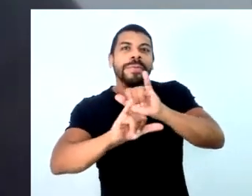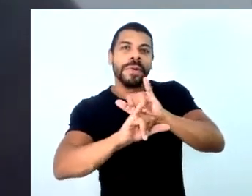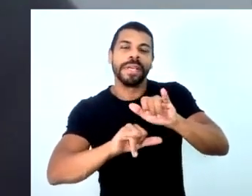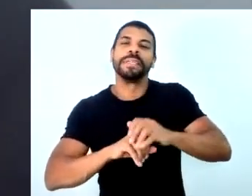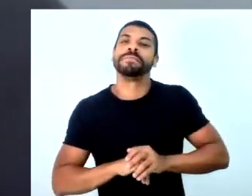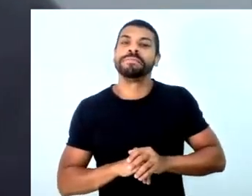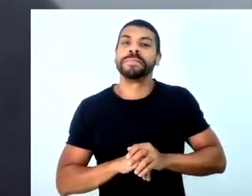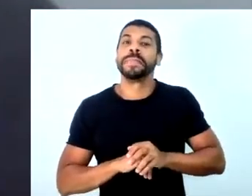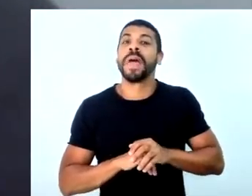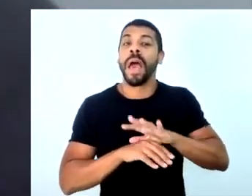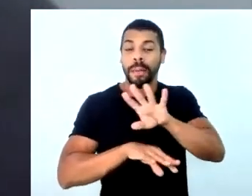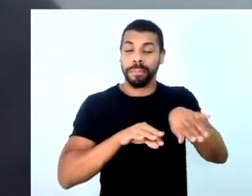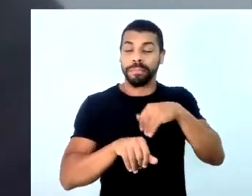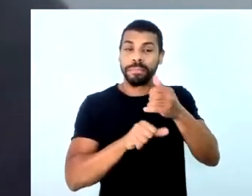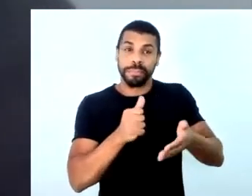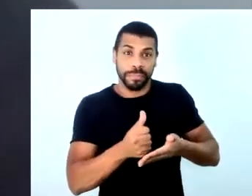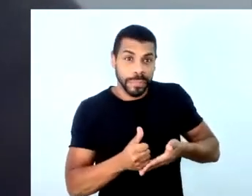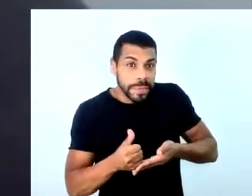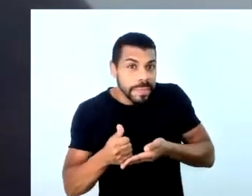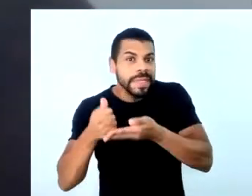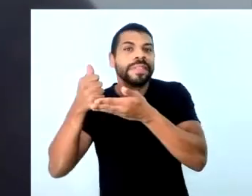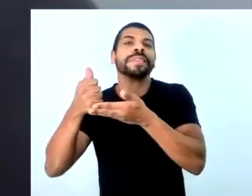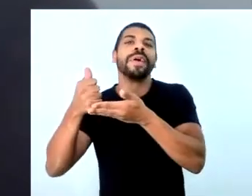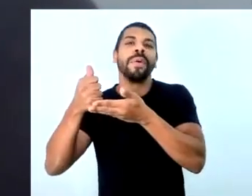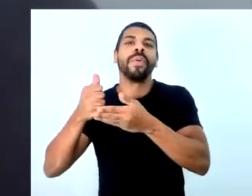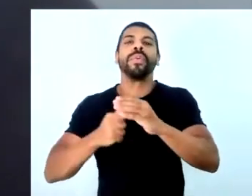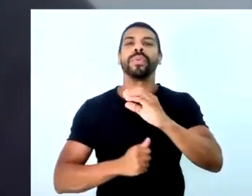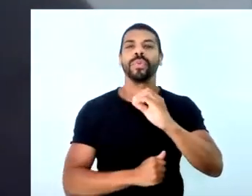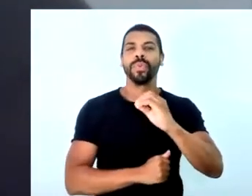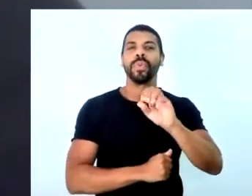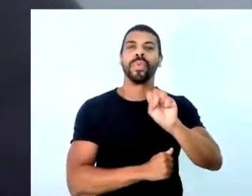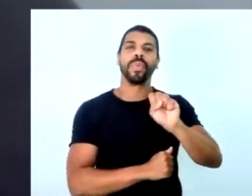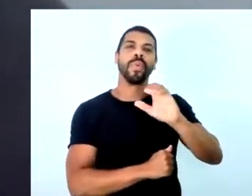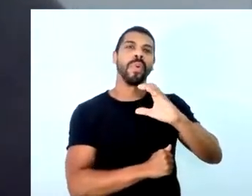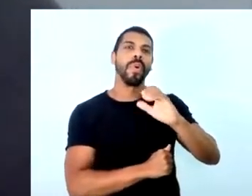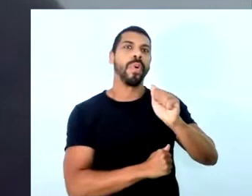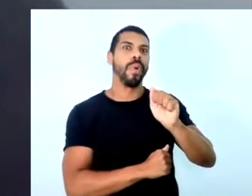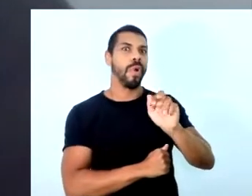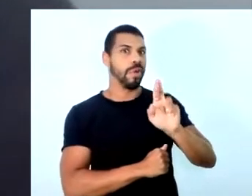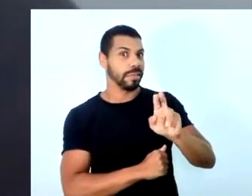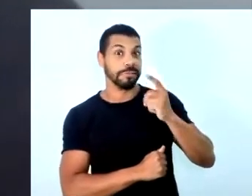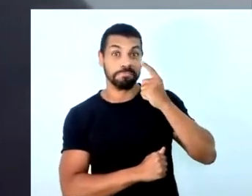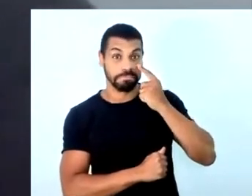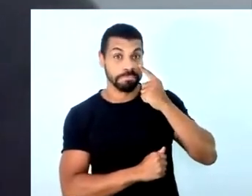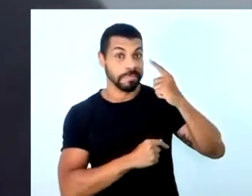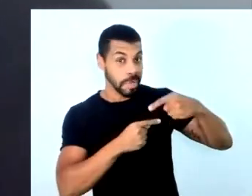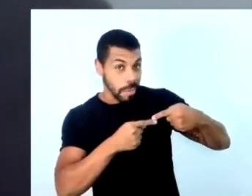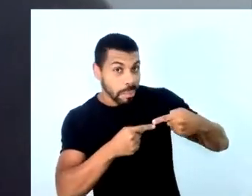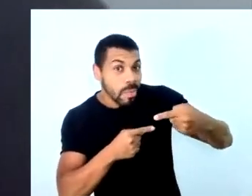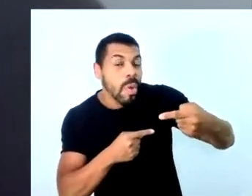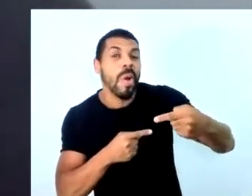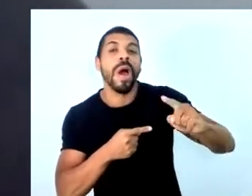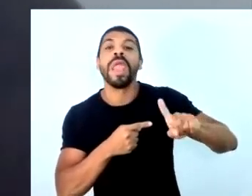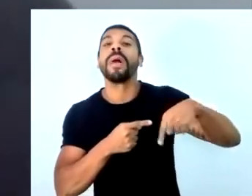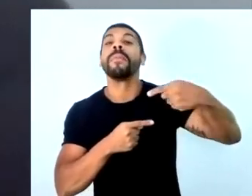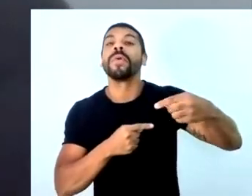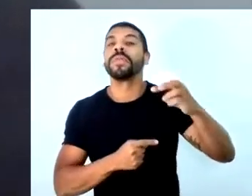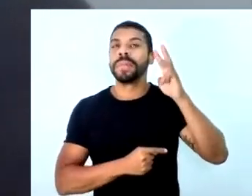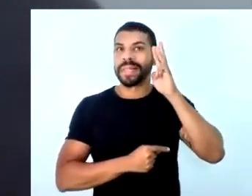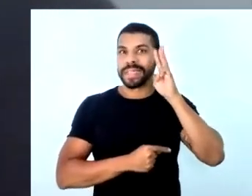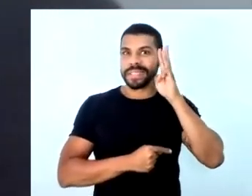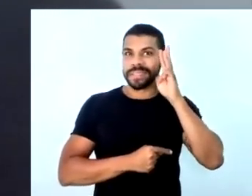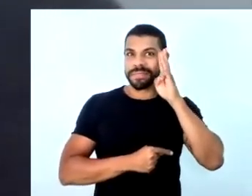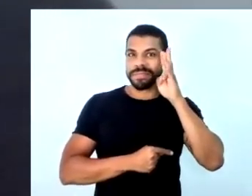chegada até o Oscar. Então eles vão contar um pouco como é que foi esse processo. Então acompanhe aqui na próxima